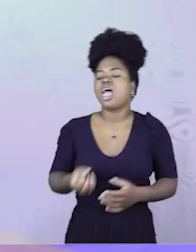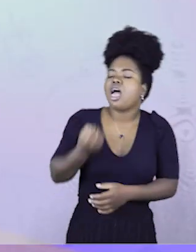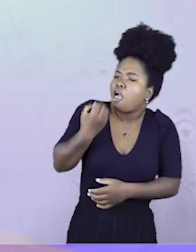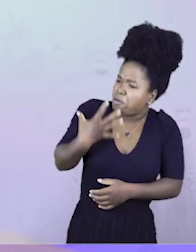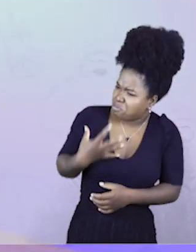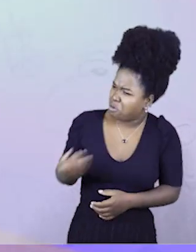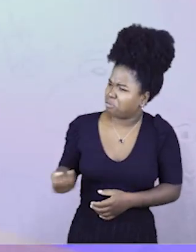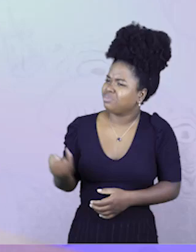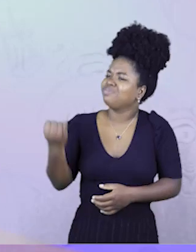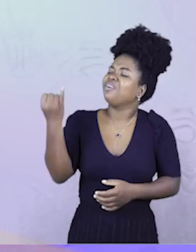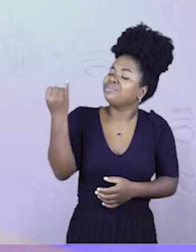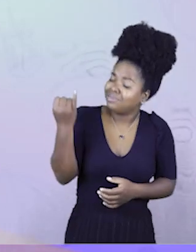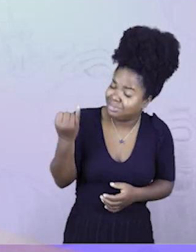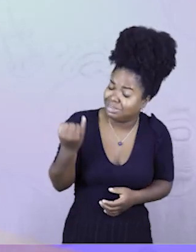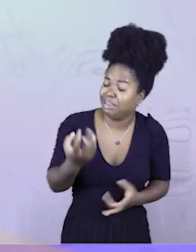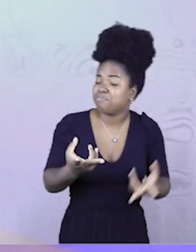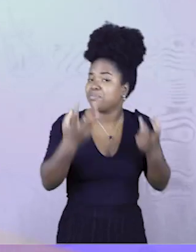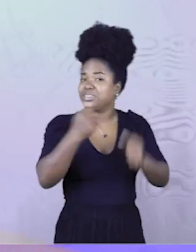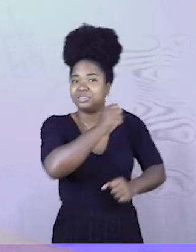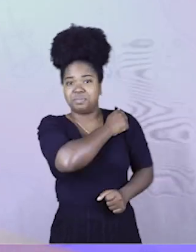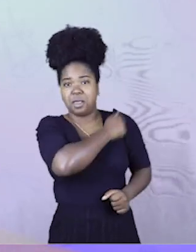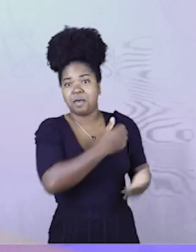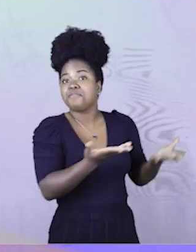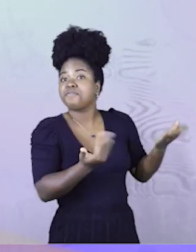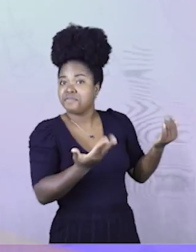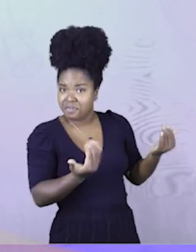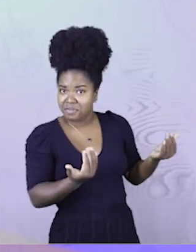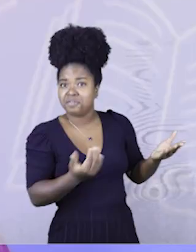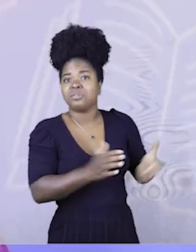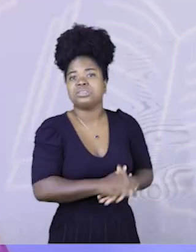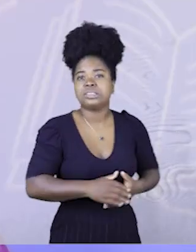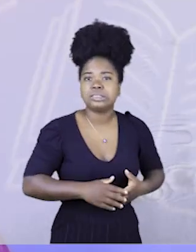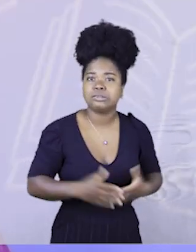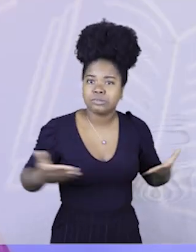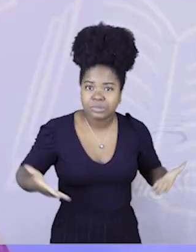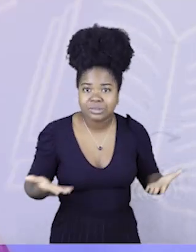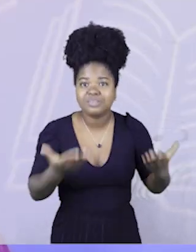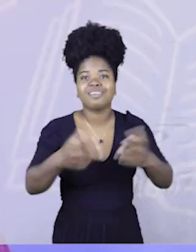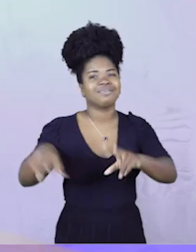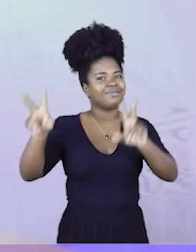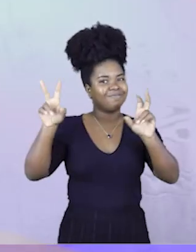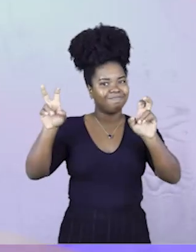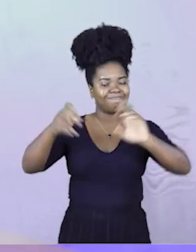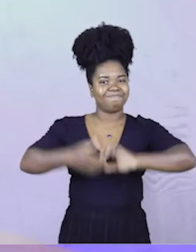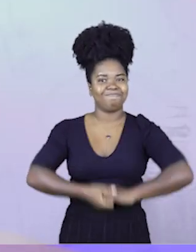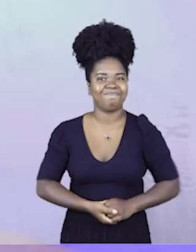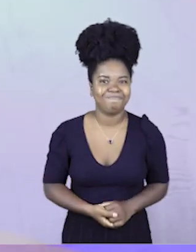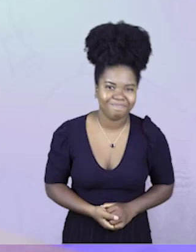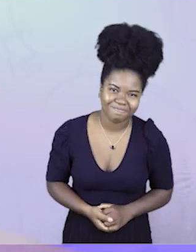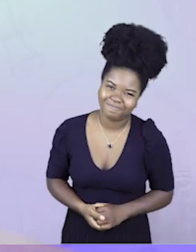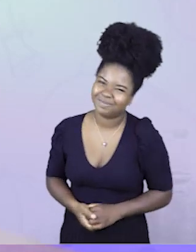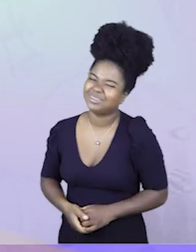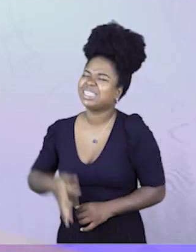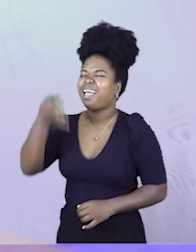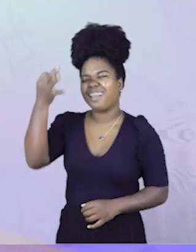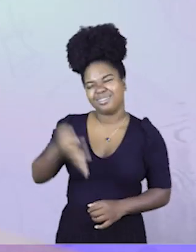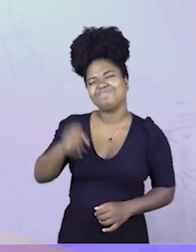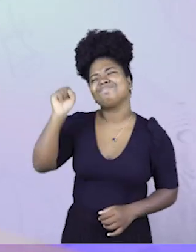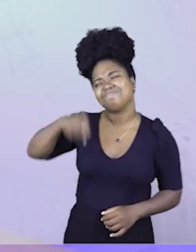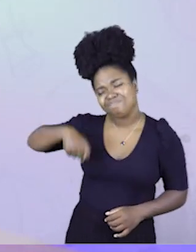tão bom, né, importante ver os nossos alunos, né, os nossos jovens tão engajados nesses temas, não é isso,